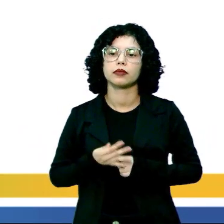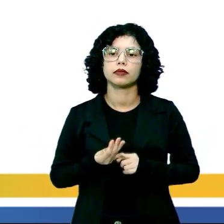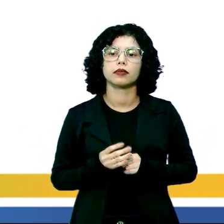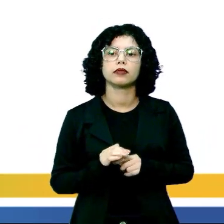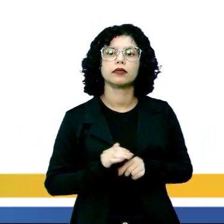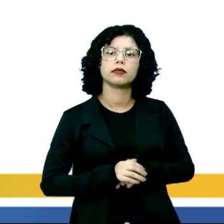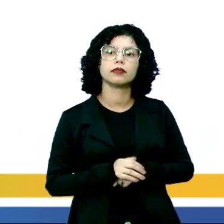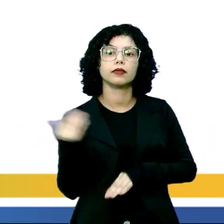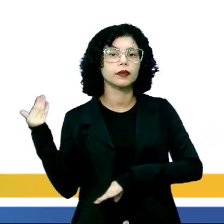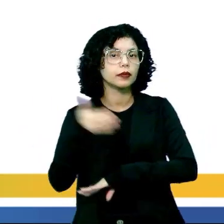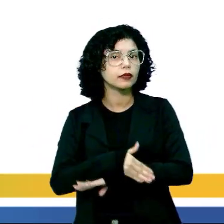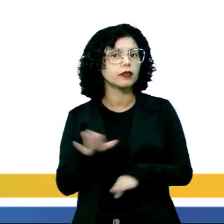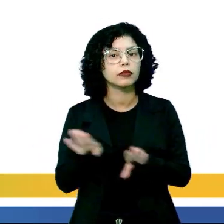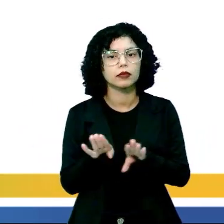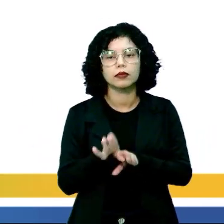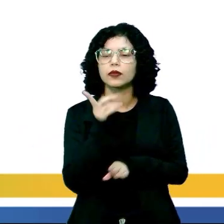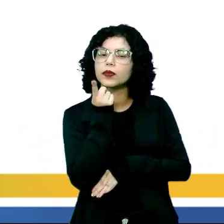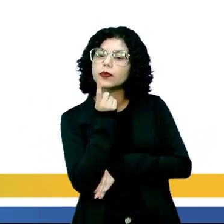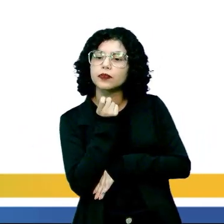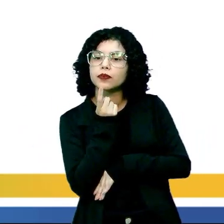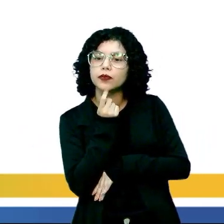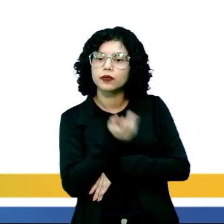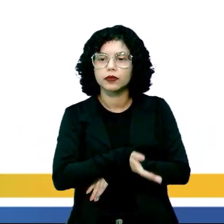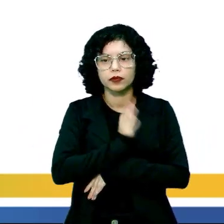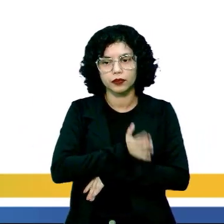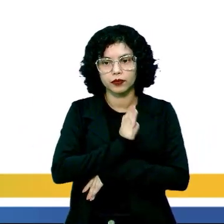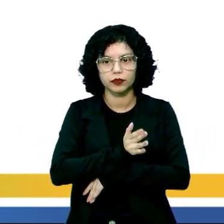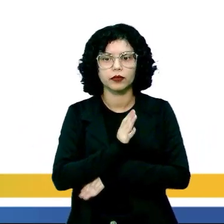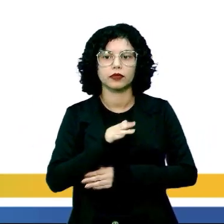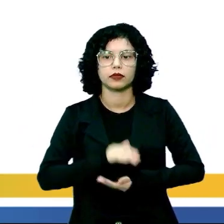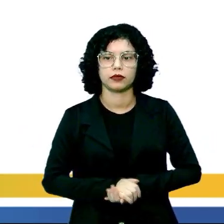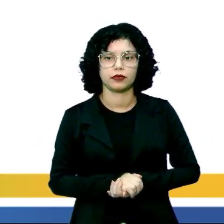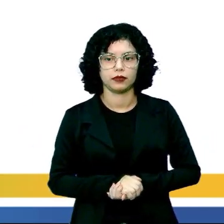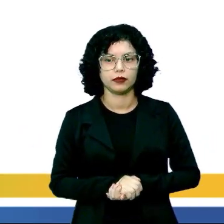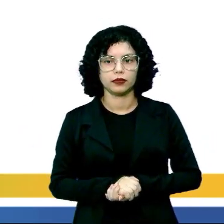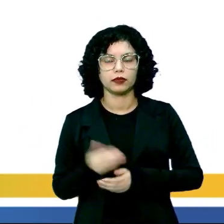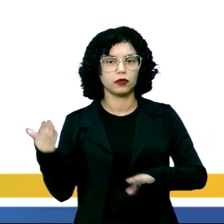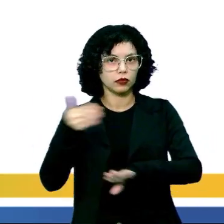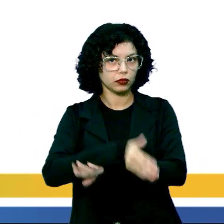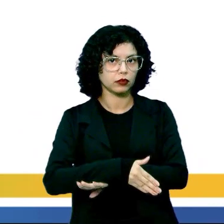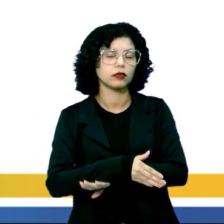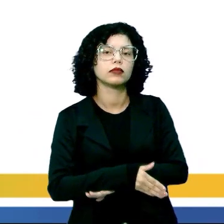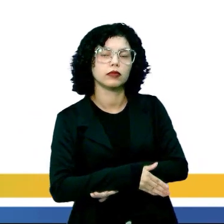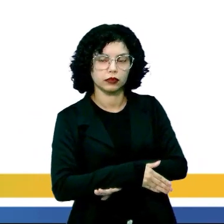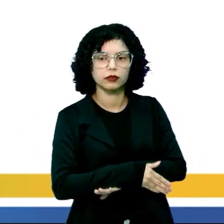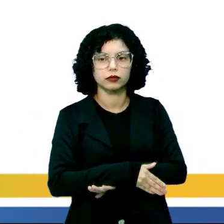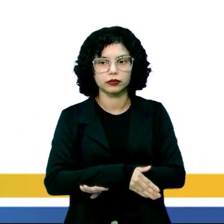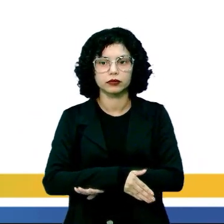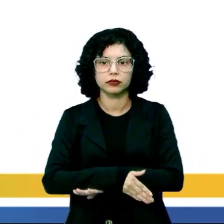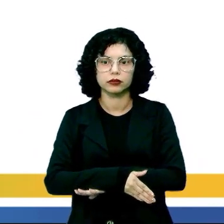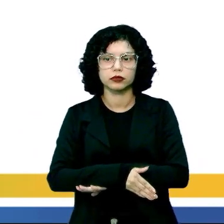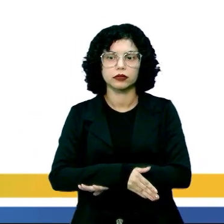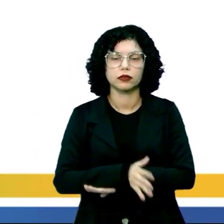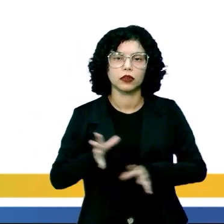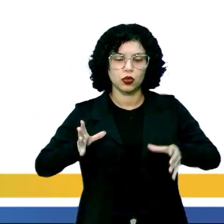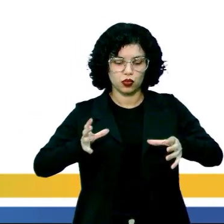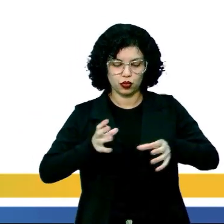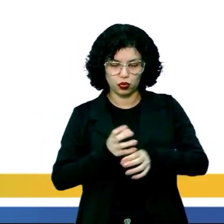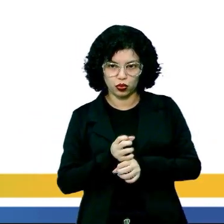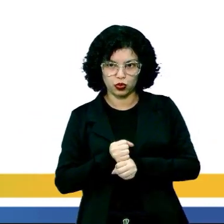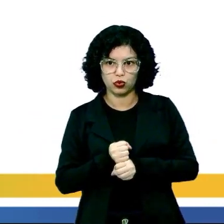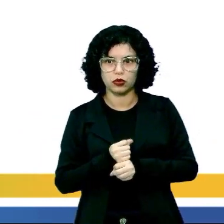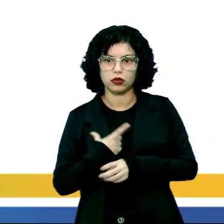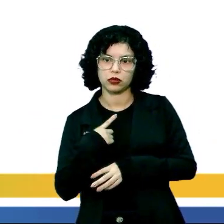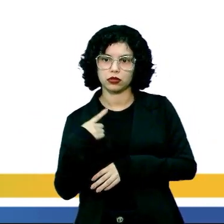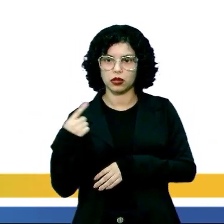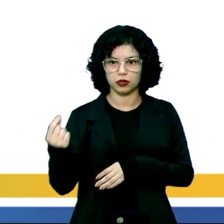a entrada de sangue no coração. O coração está relaxado, o sangue entra. O coração está contraído, o sangue